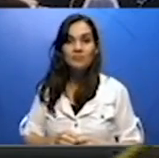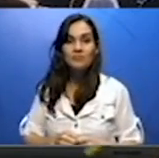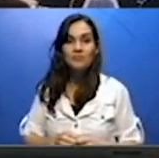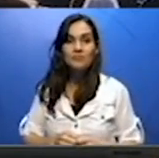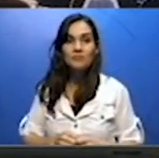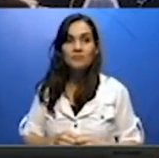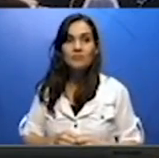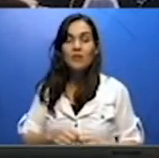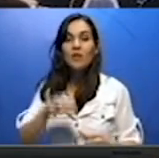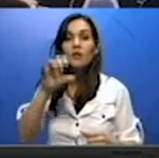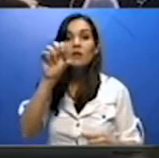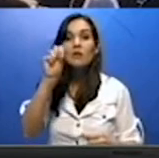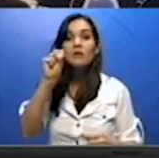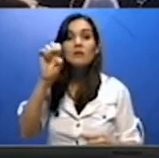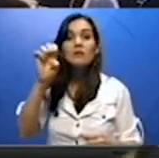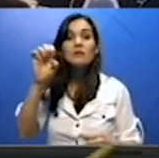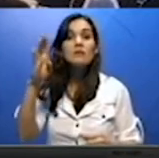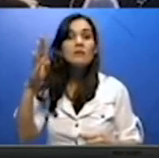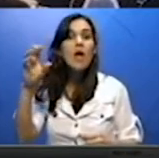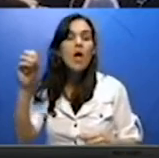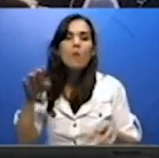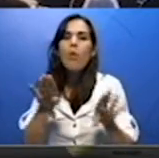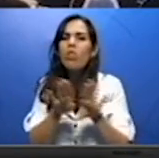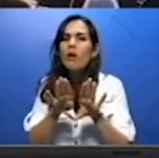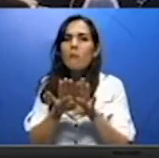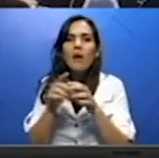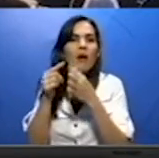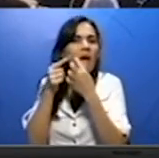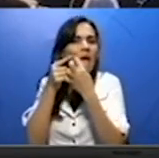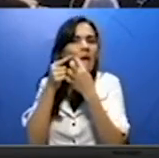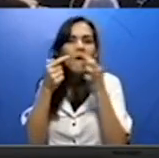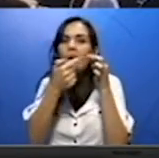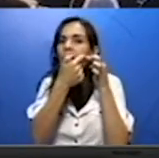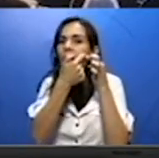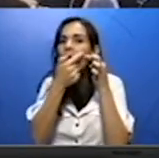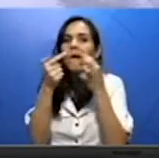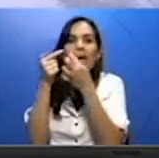Senador sebácea tá ligado ao com a formação de espinhas e Cravos